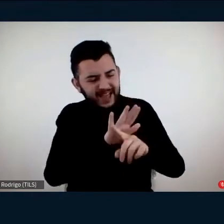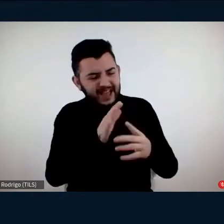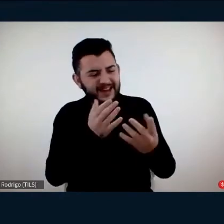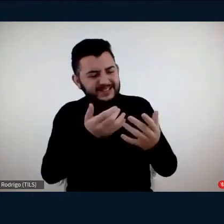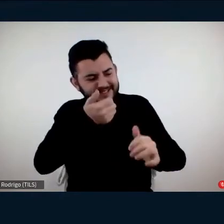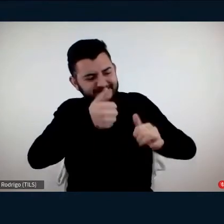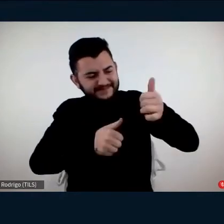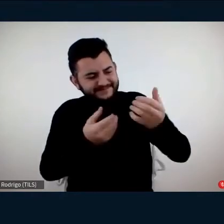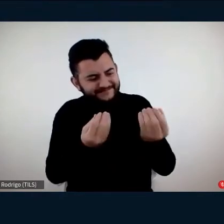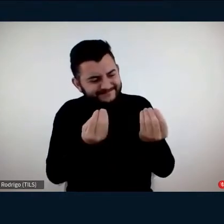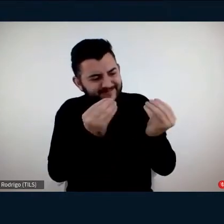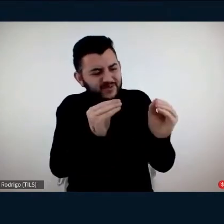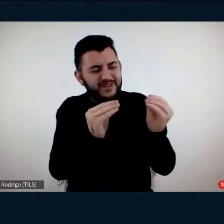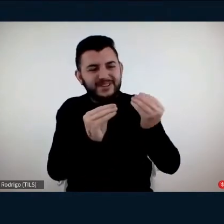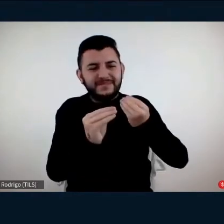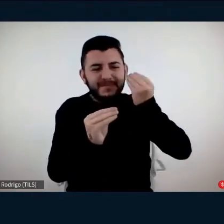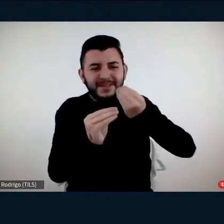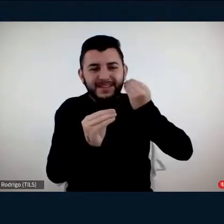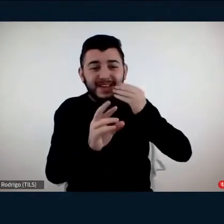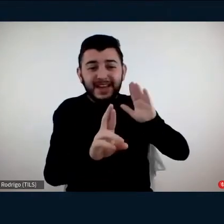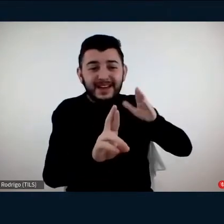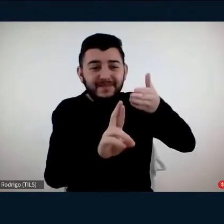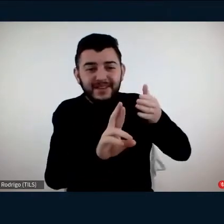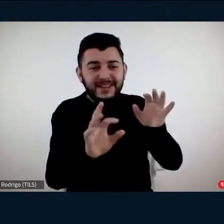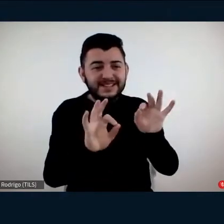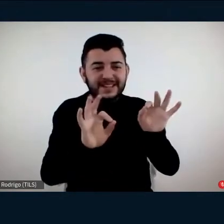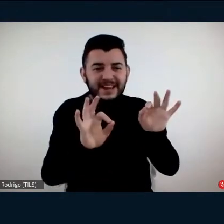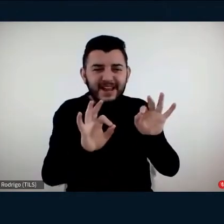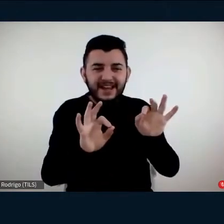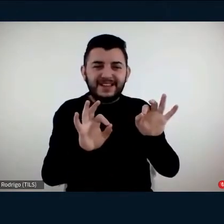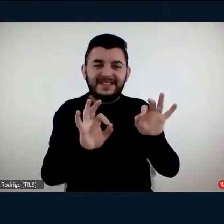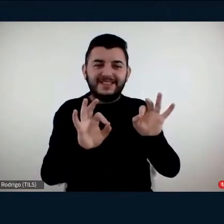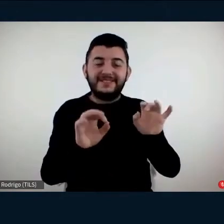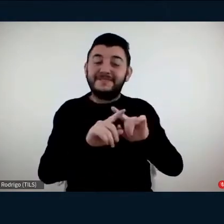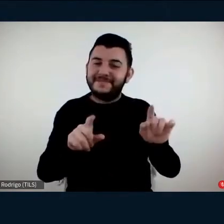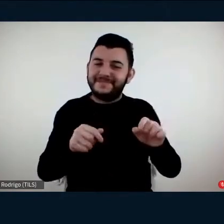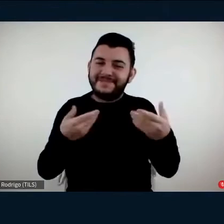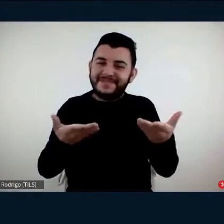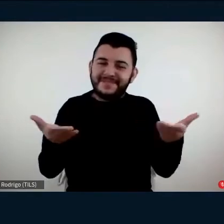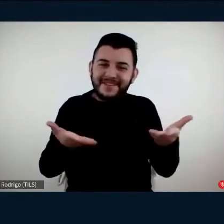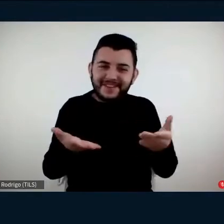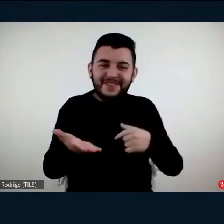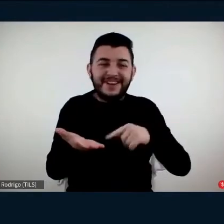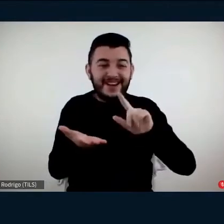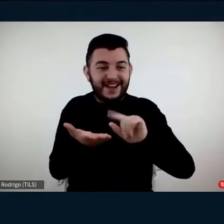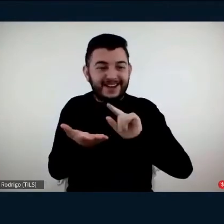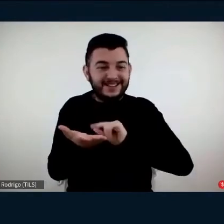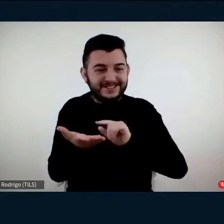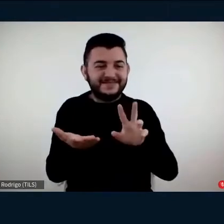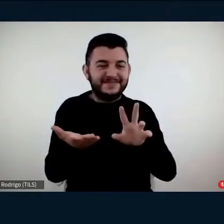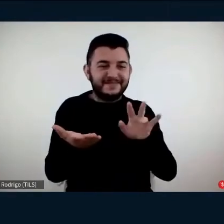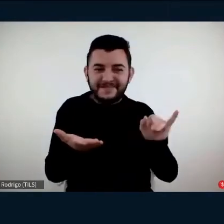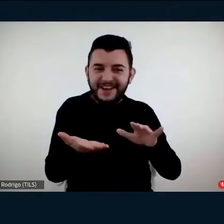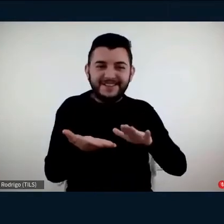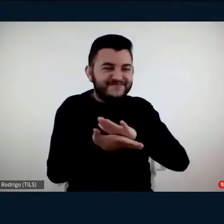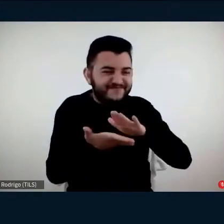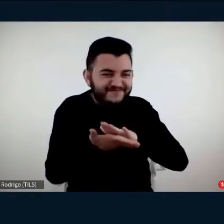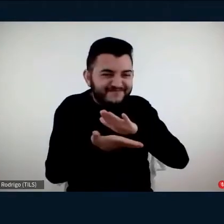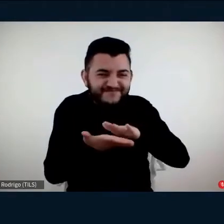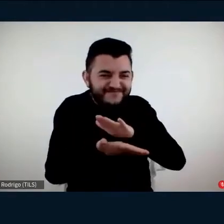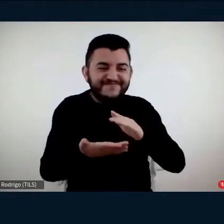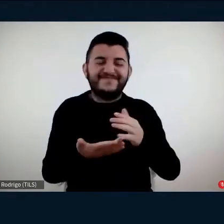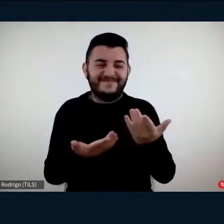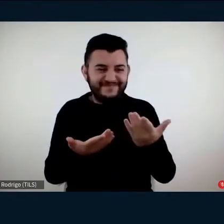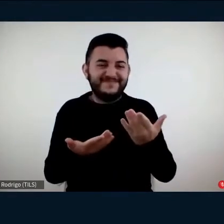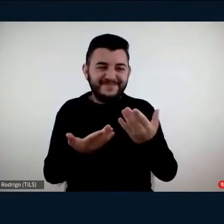essa referência, ainda sem ter isso publicado, mas agora a gente vai escrever vários artigos, vai publicar essas experiências